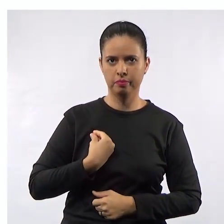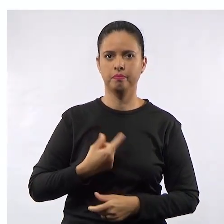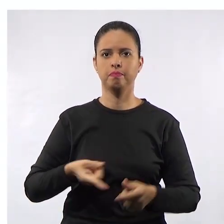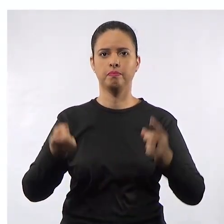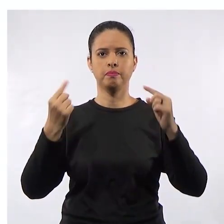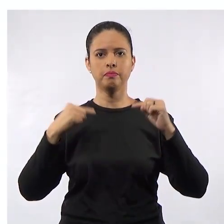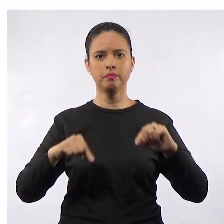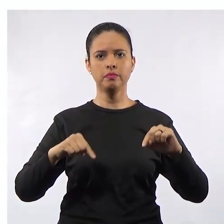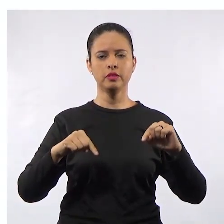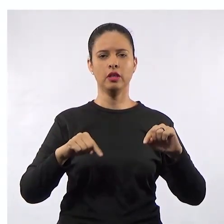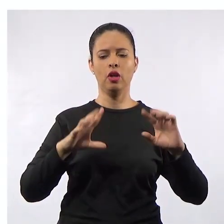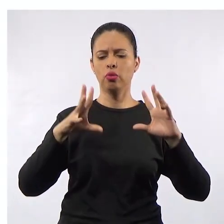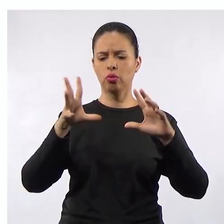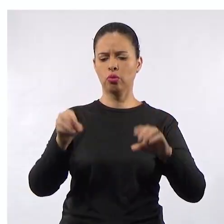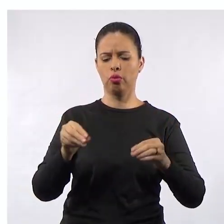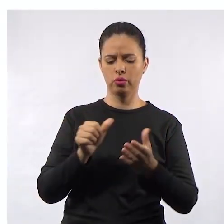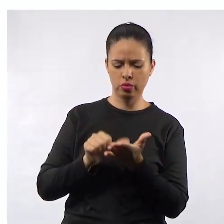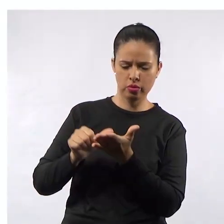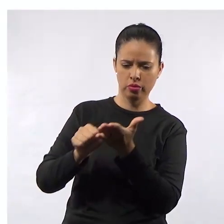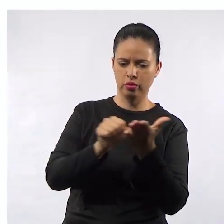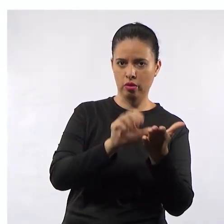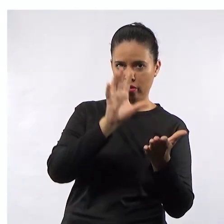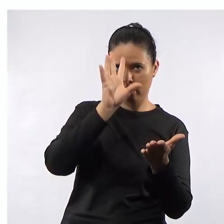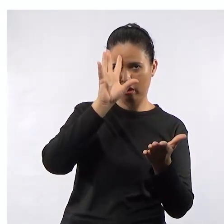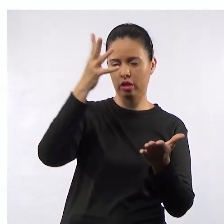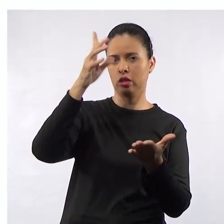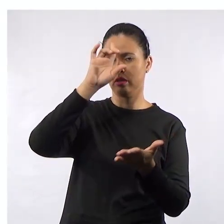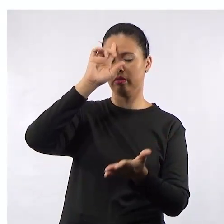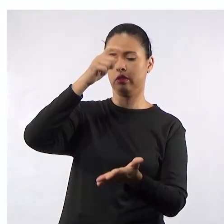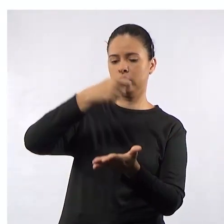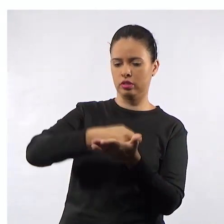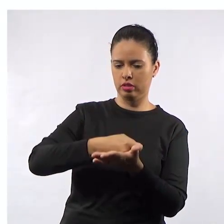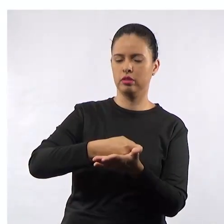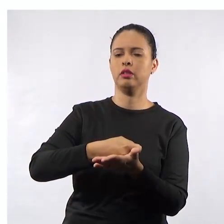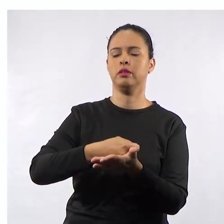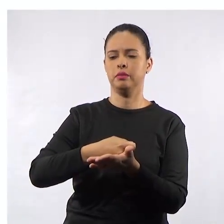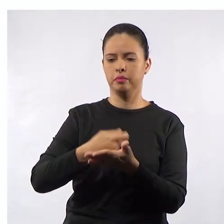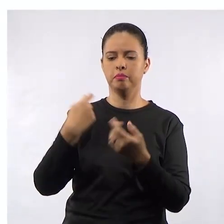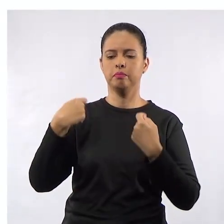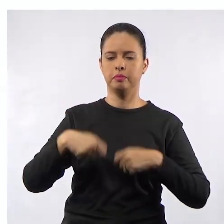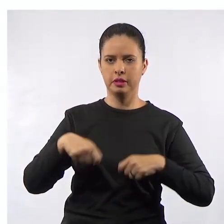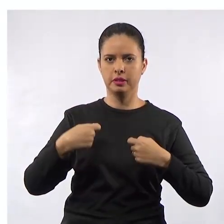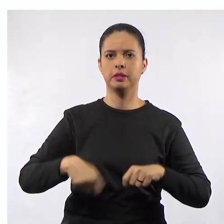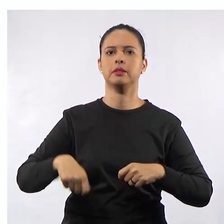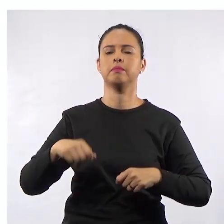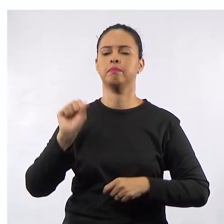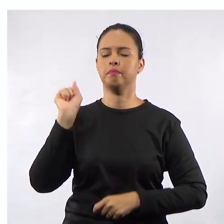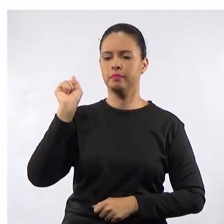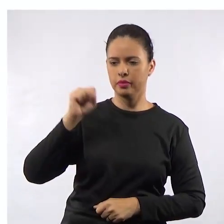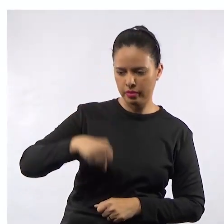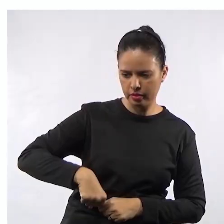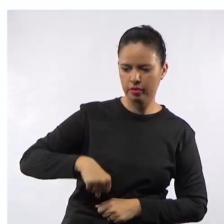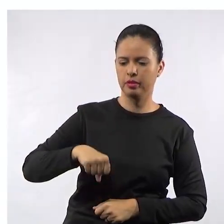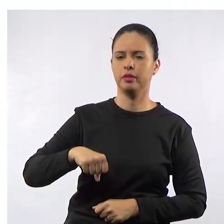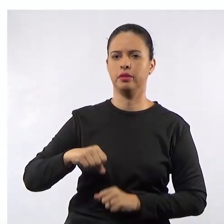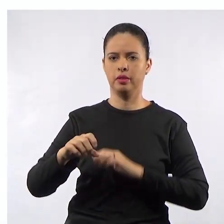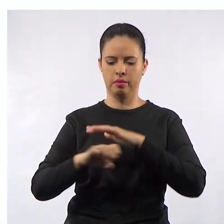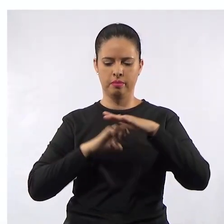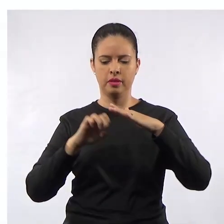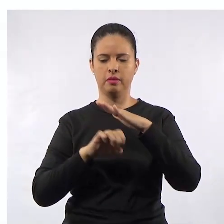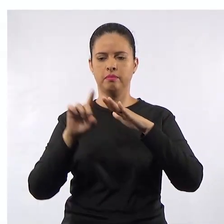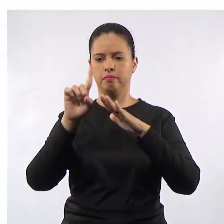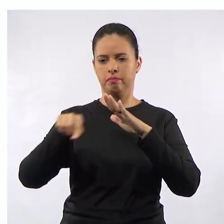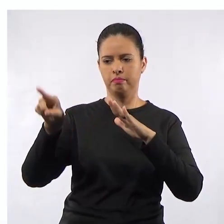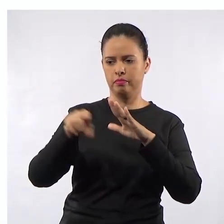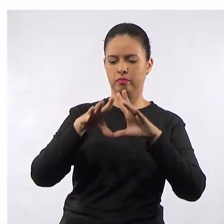tá teve um consenso unânime dos sócios né todos os sócios entenderam que queriam sim de fazer